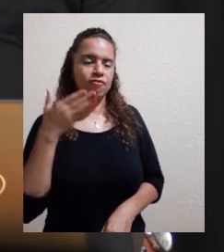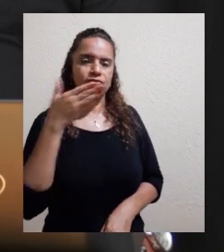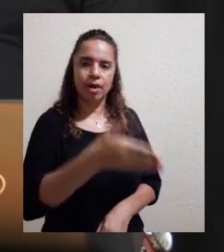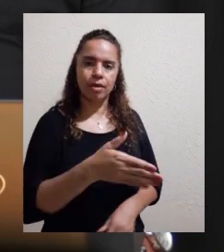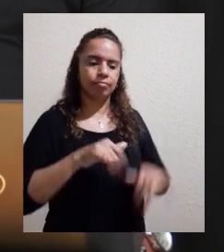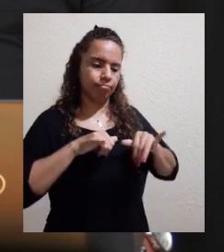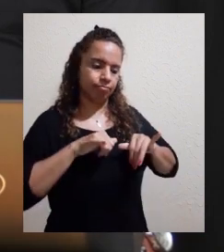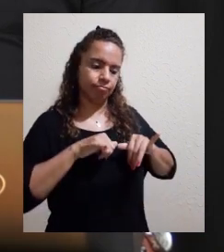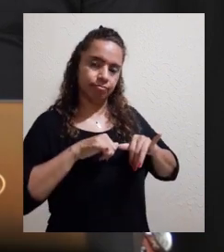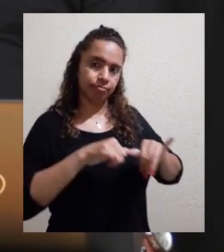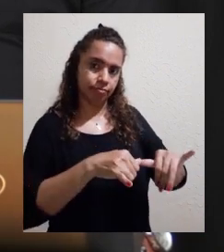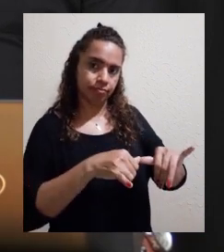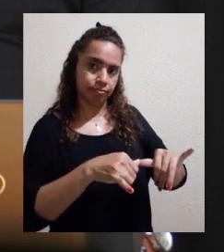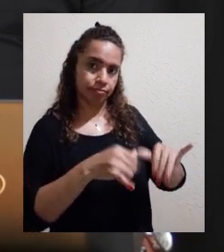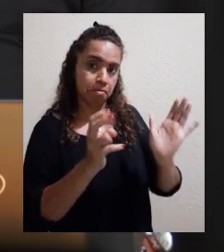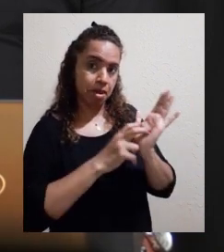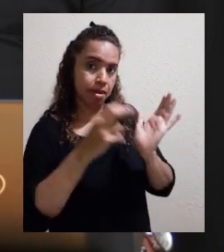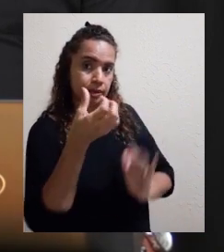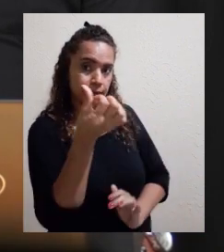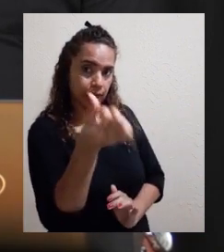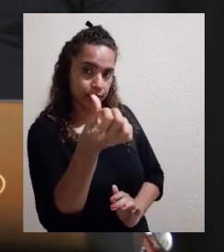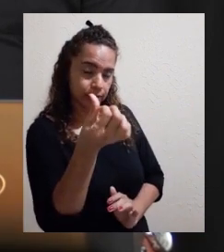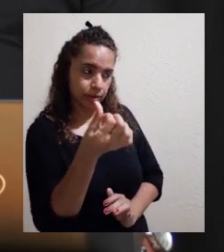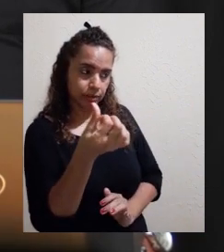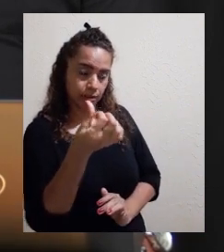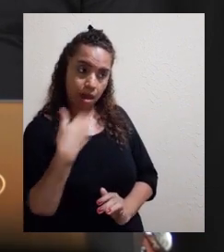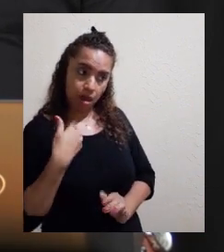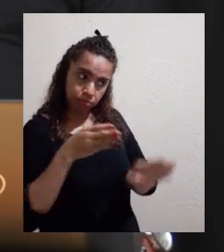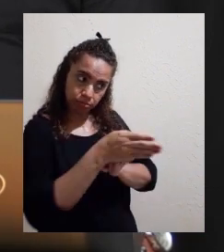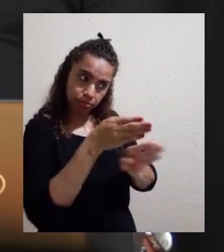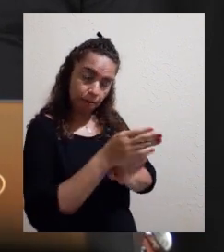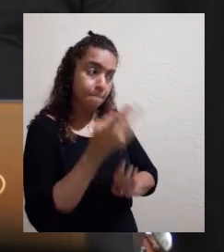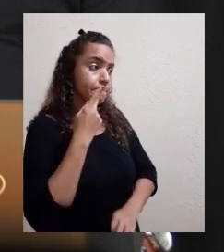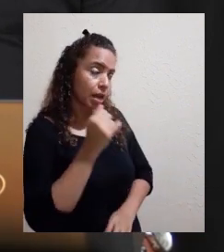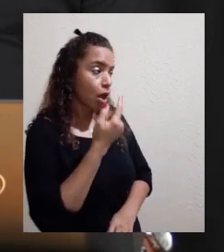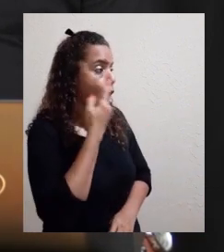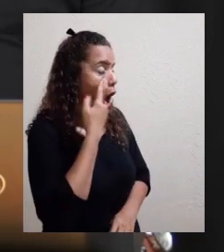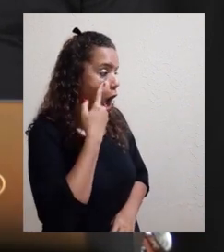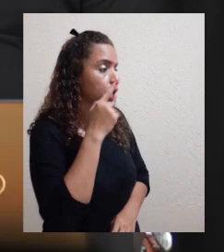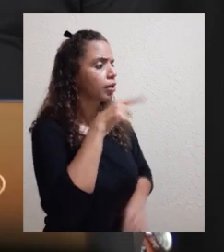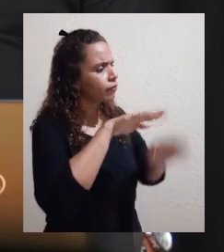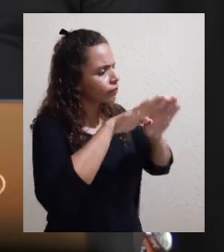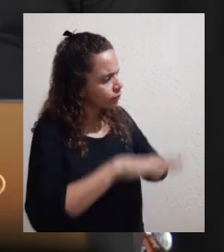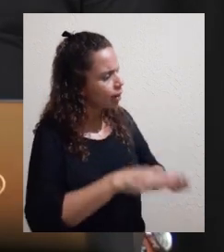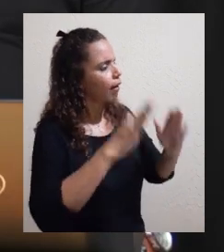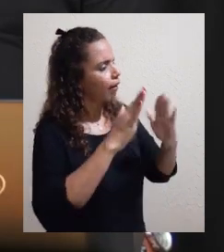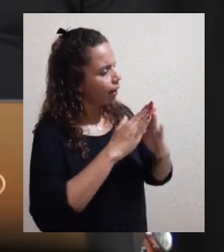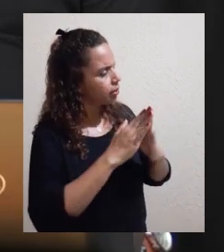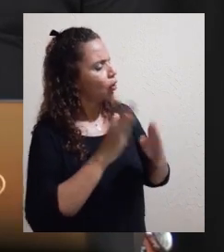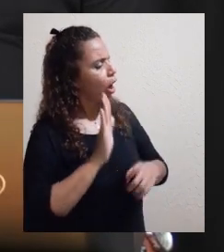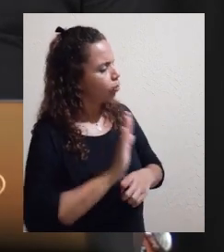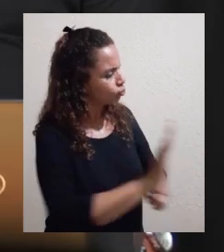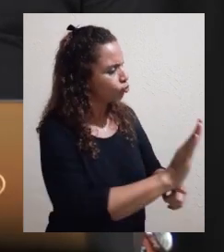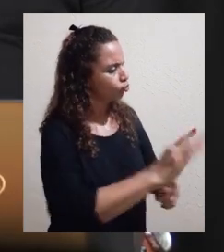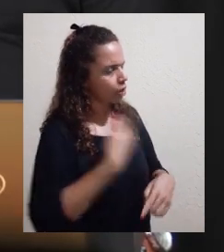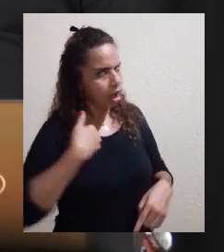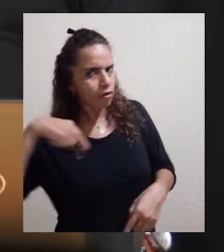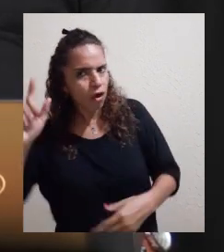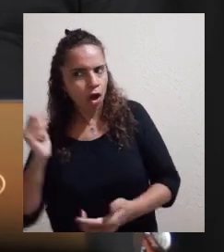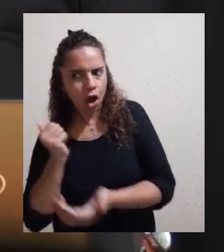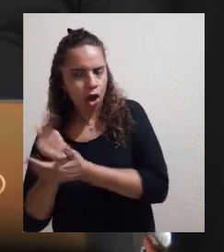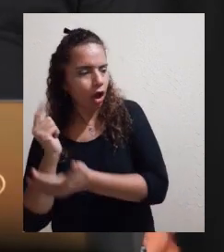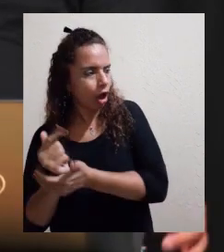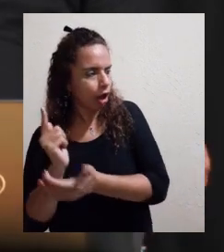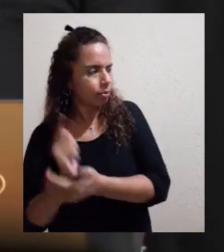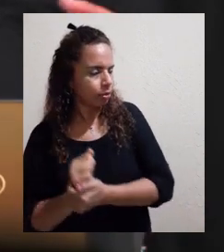6 horas da manhã. Eu vou no pai, você tem que ficar a maior parte do tempo em casa. pode deixar que eu faça a feira da sua casa, né?